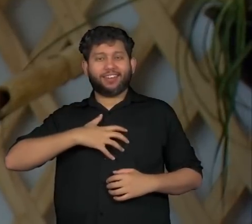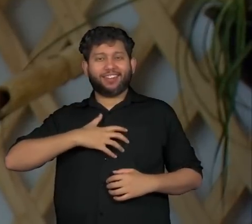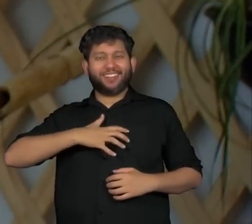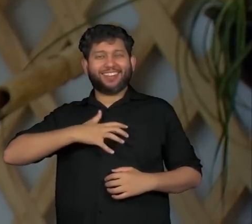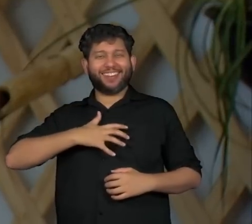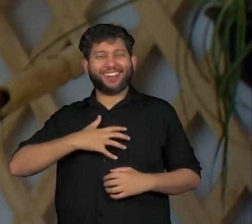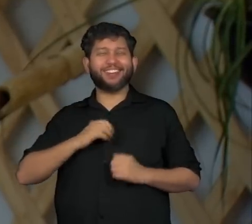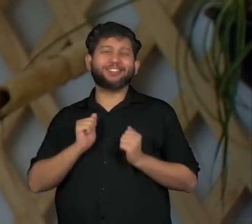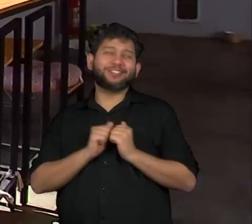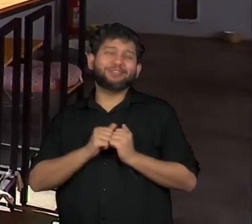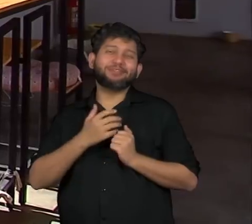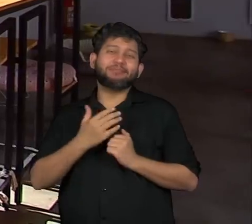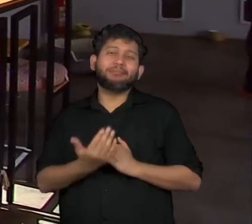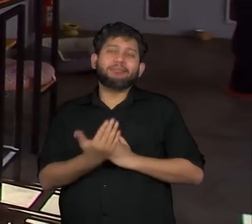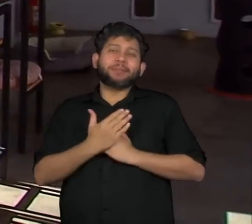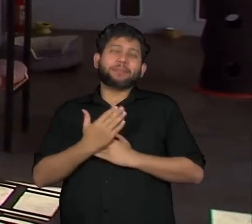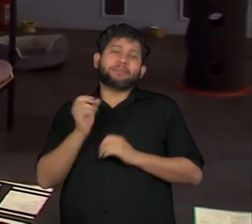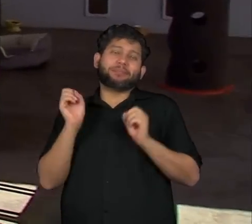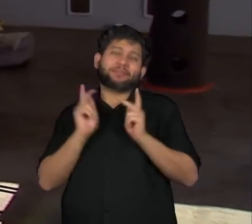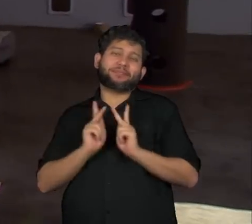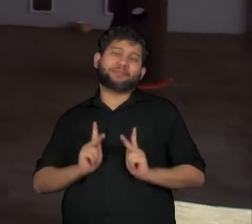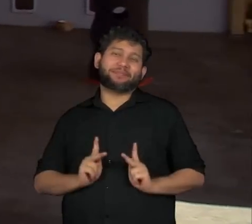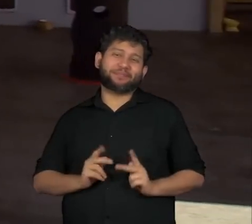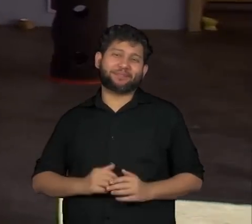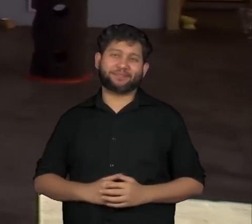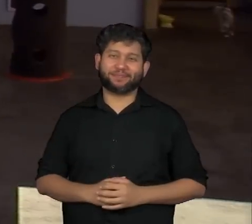ter eles do lado é muito gostoso.